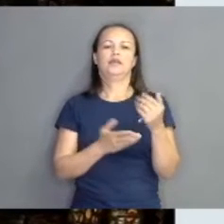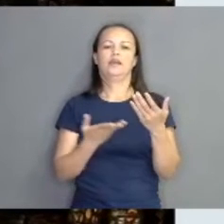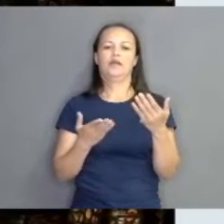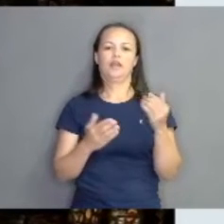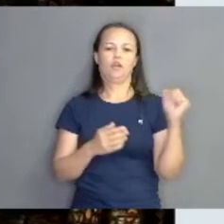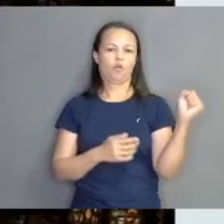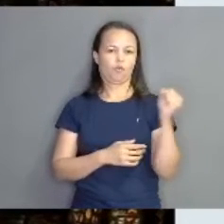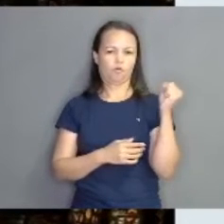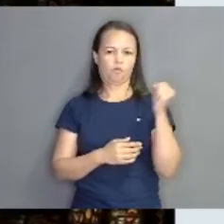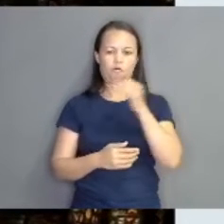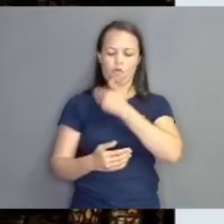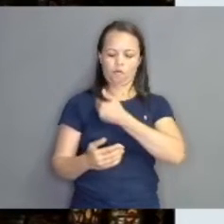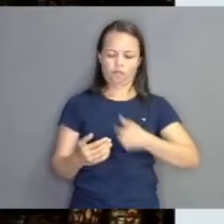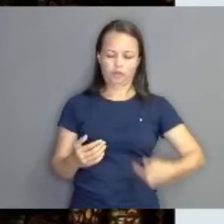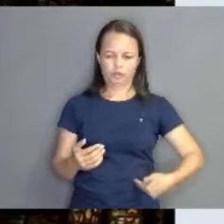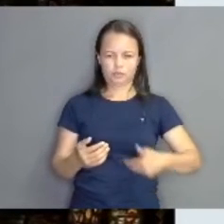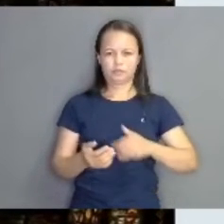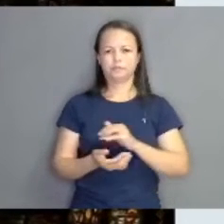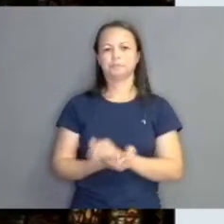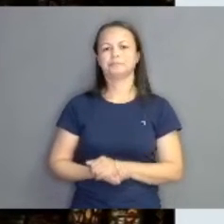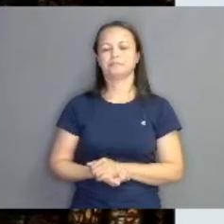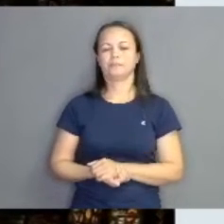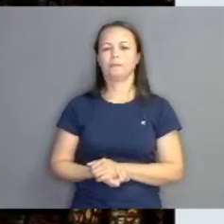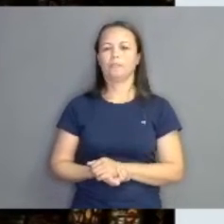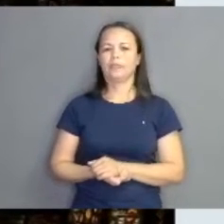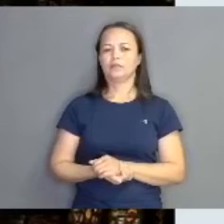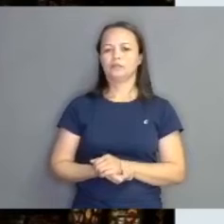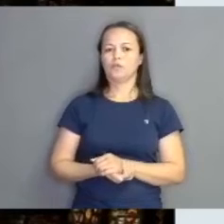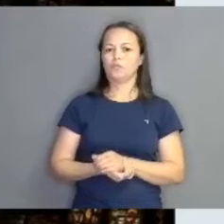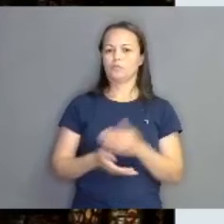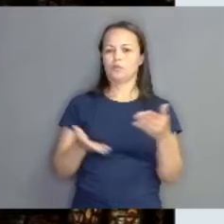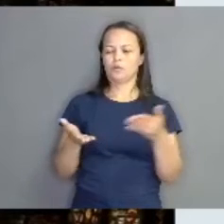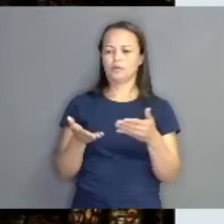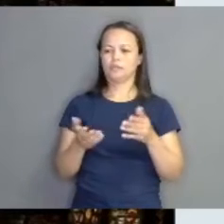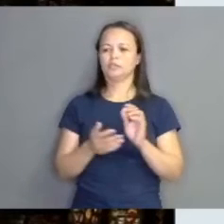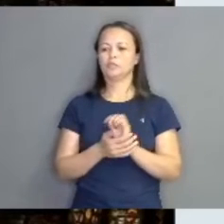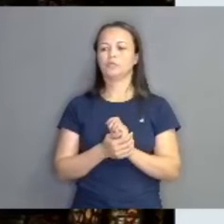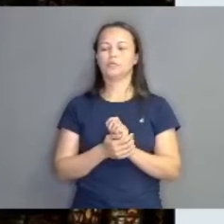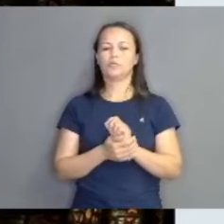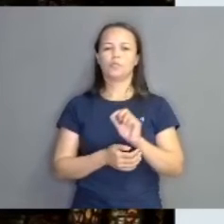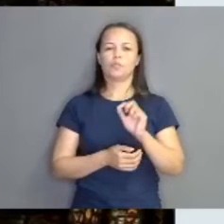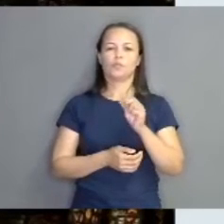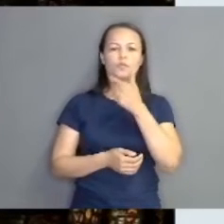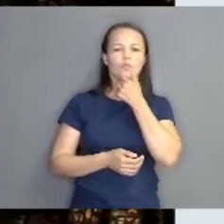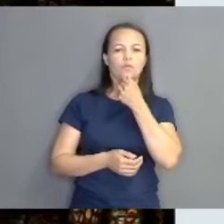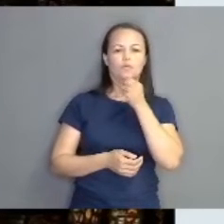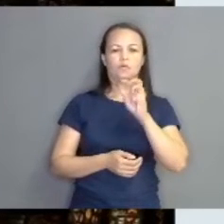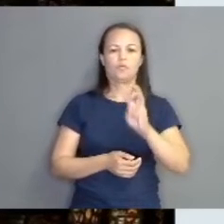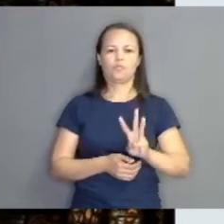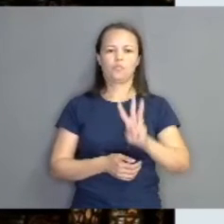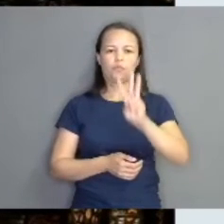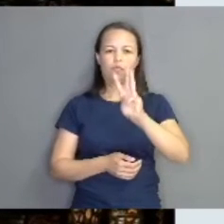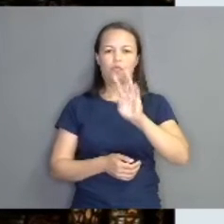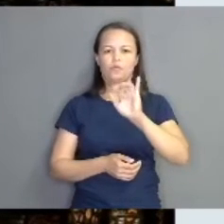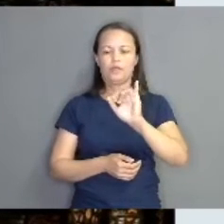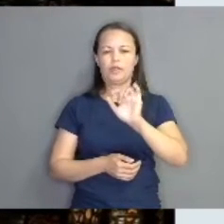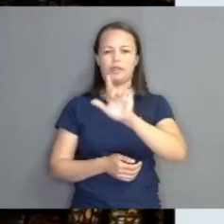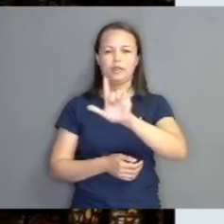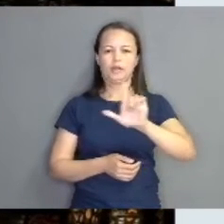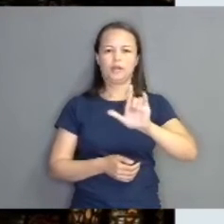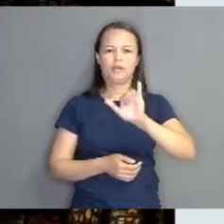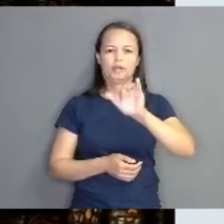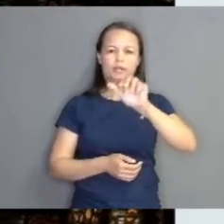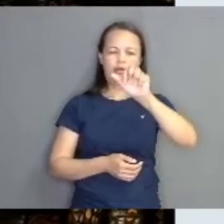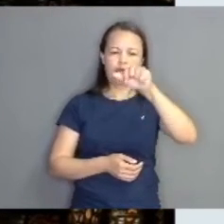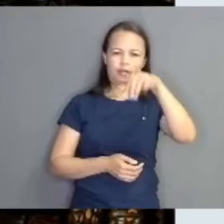trabalhando. William Shakespeare. Então, quando chegou nesse ponto de William